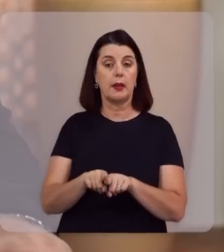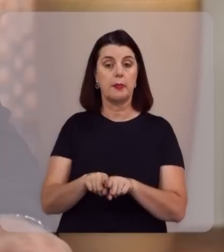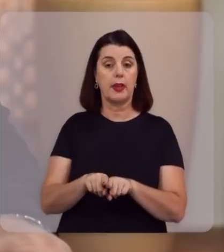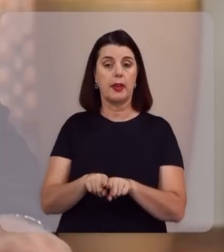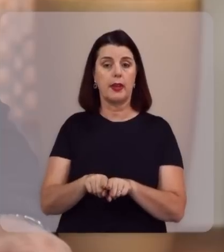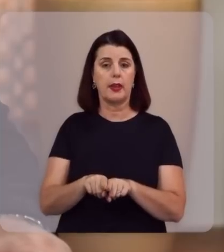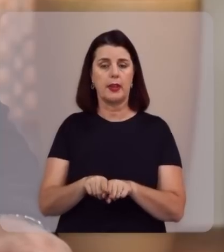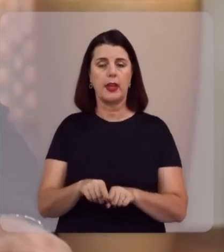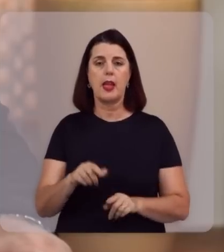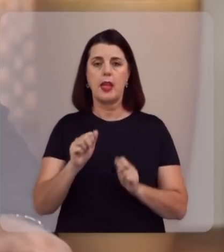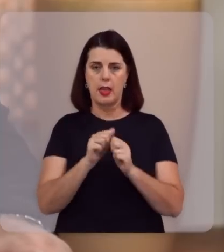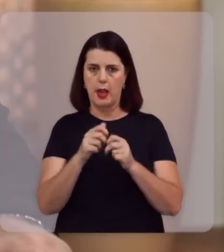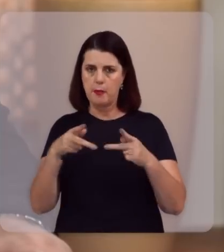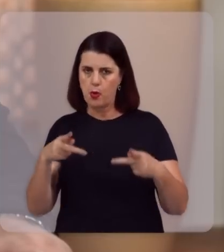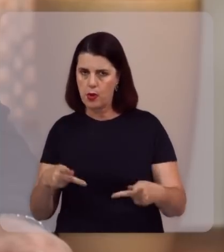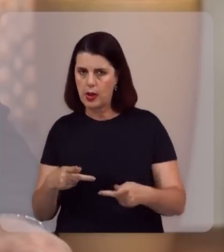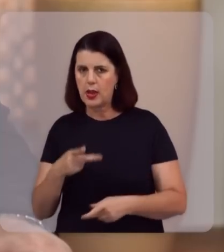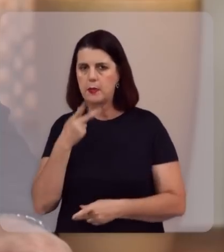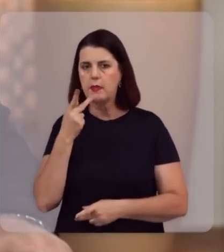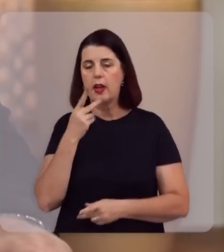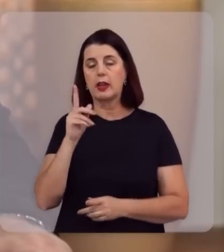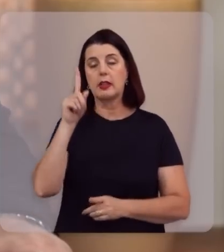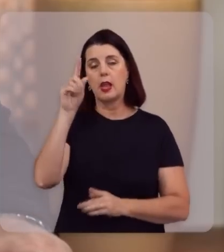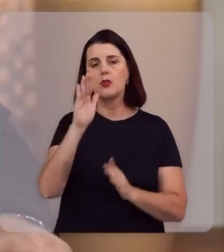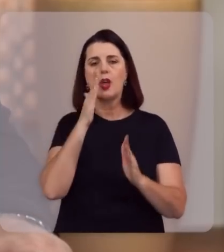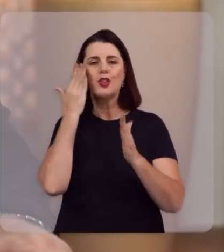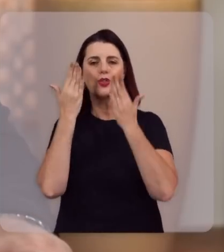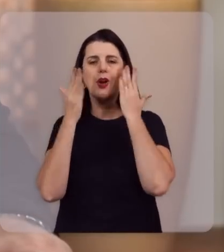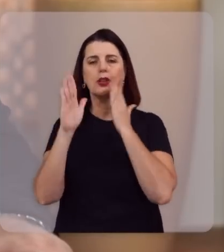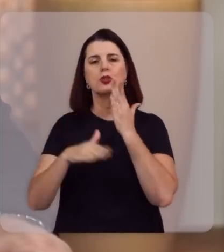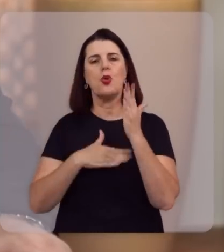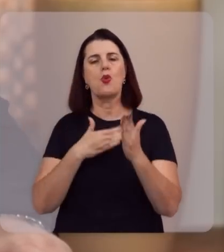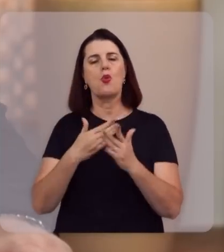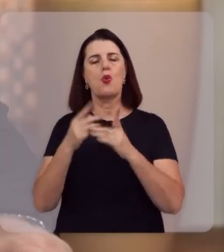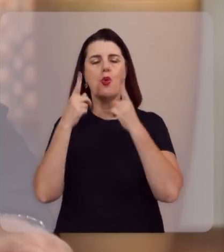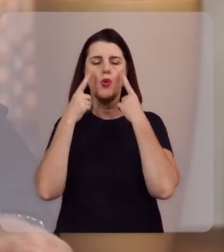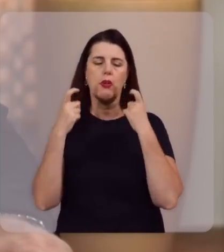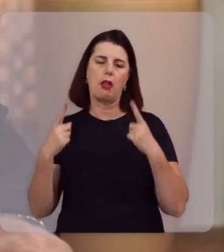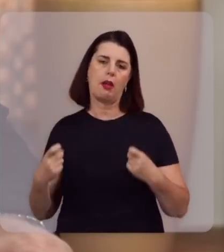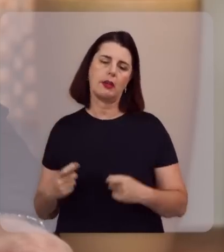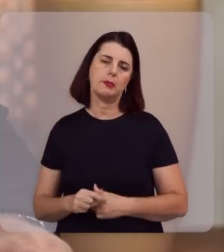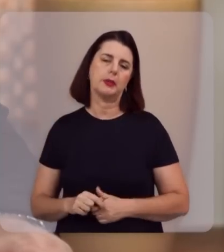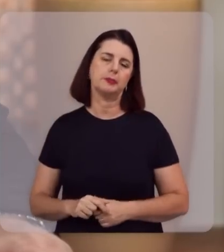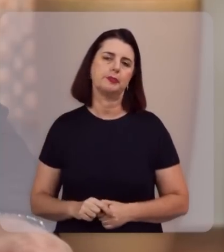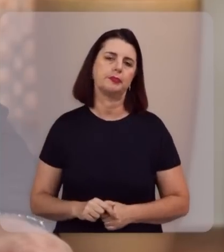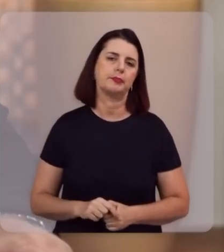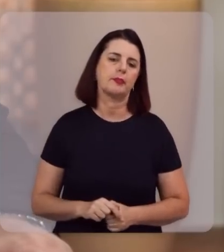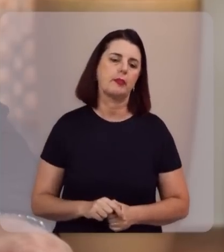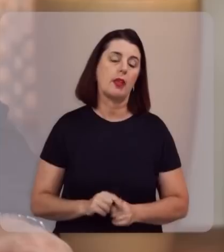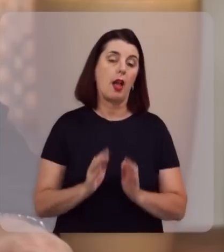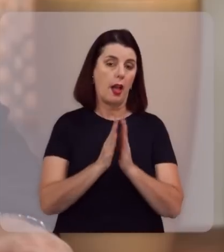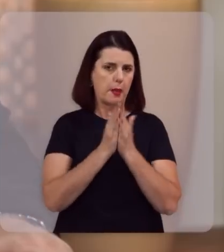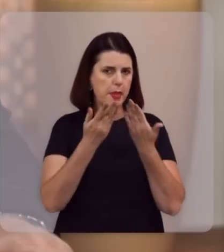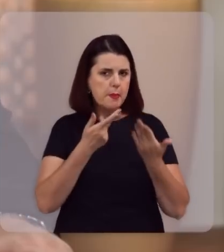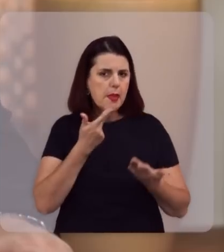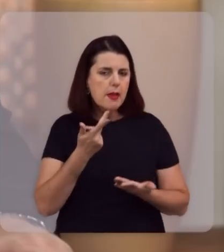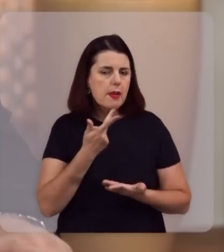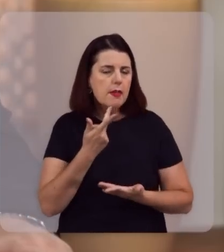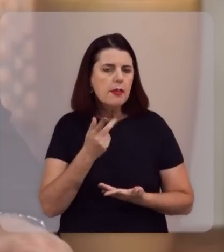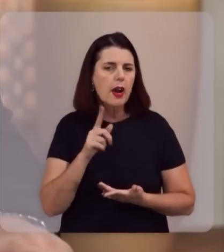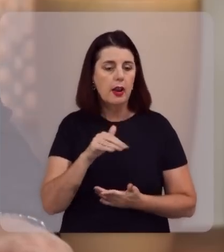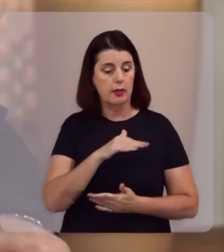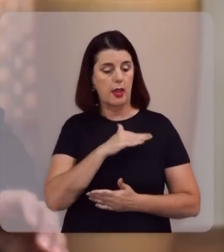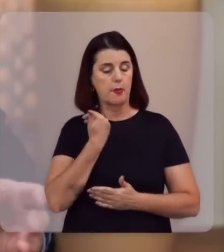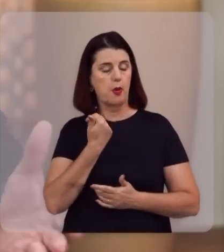Bíblia diz lá, por exemplo, em Apocalipse, que Deus enxugará dos seus olhos toda lágrima. A Bíblia diz